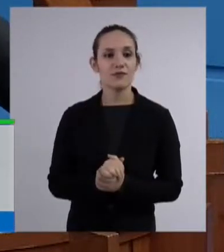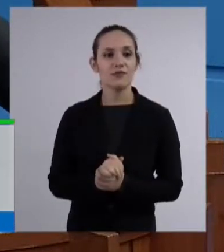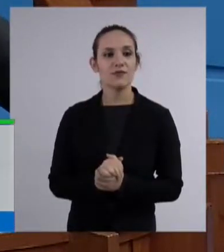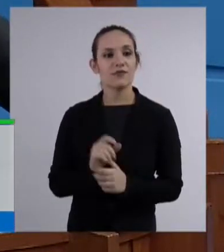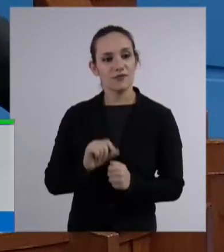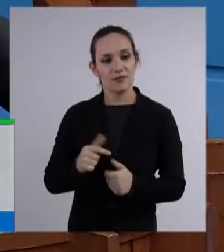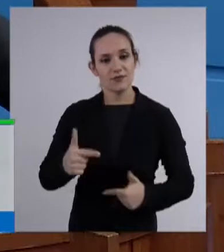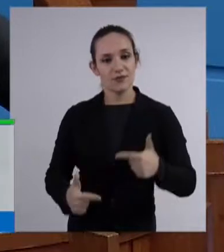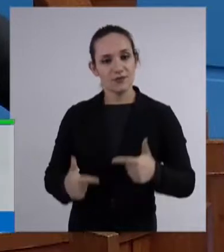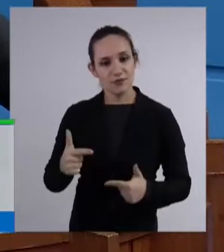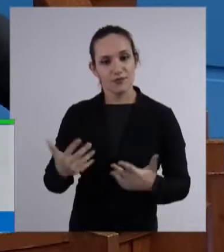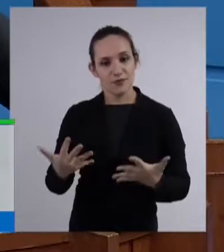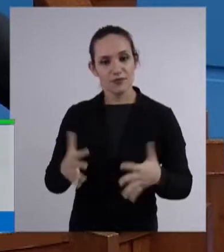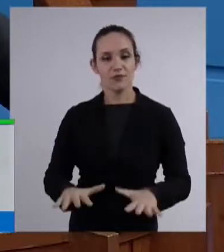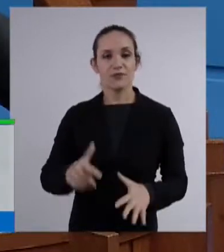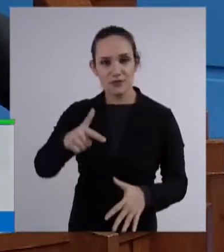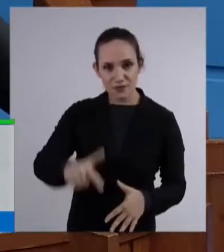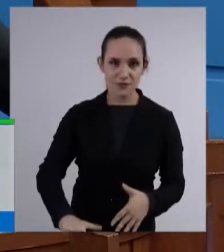nesse país.